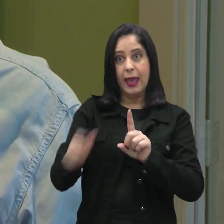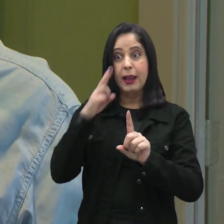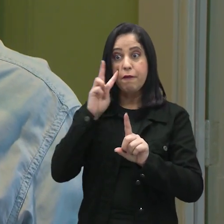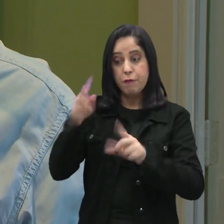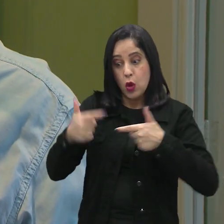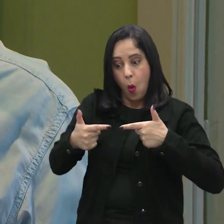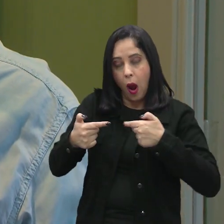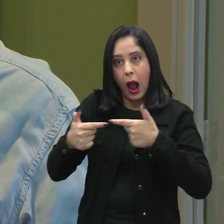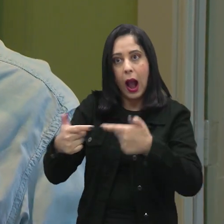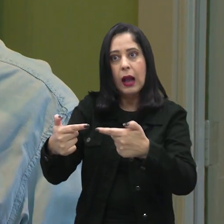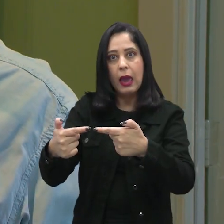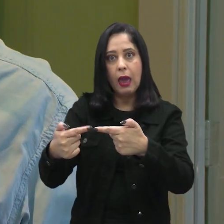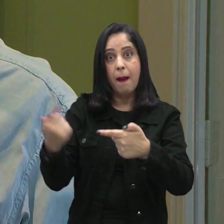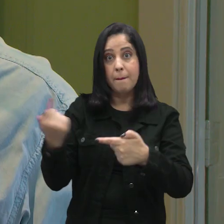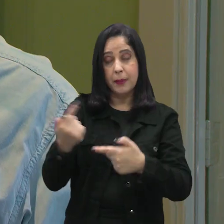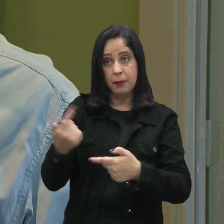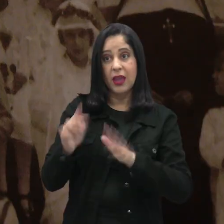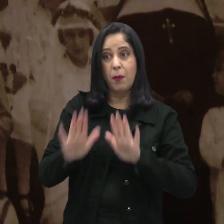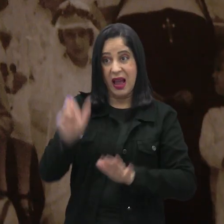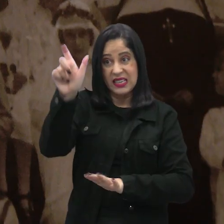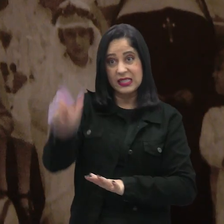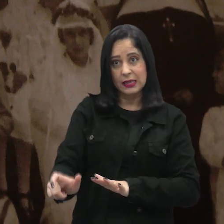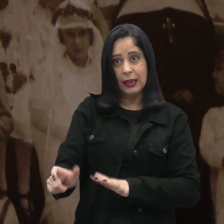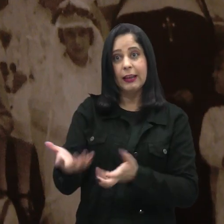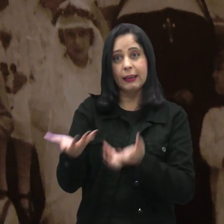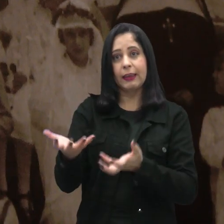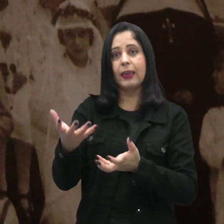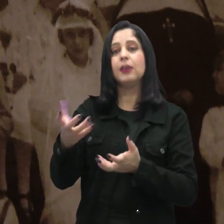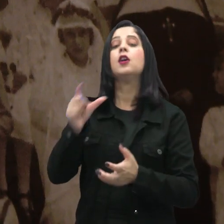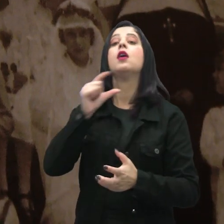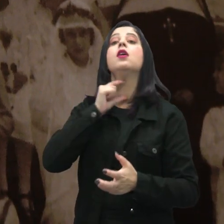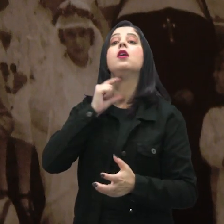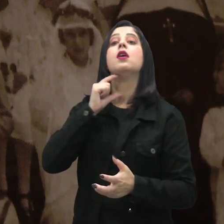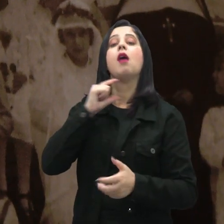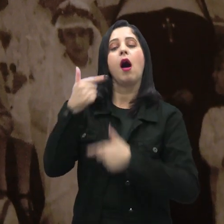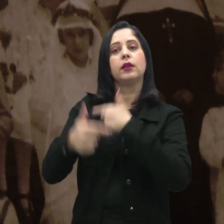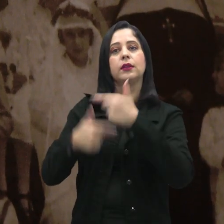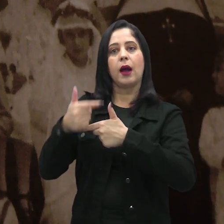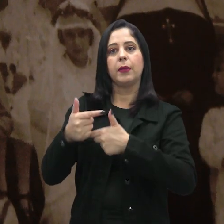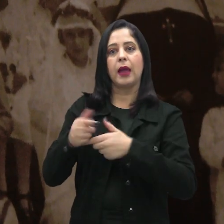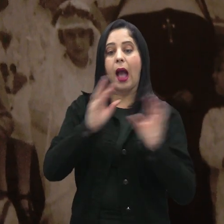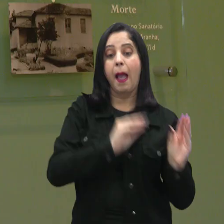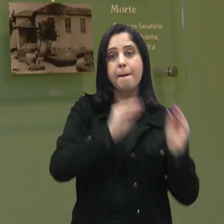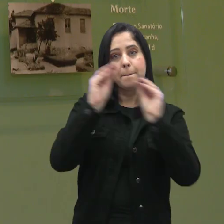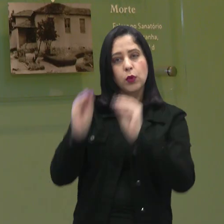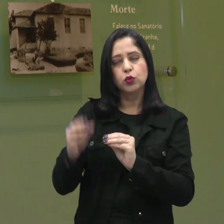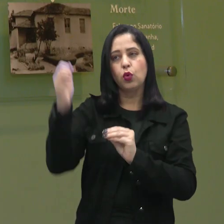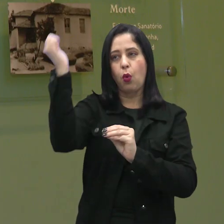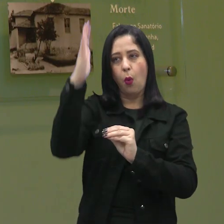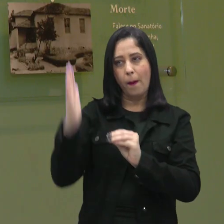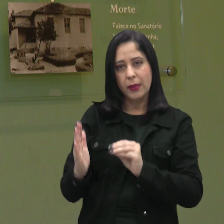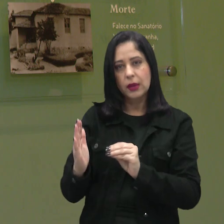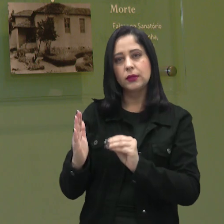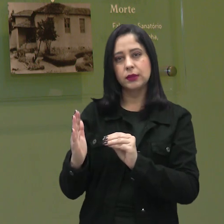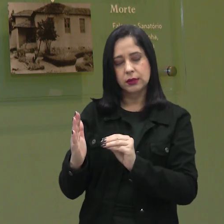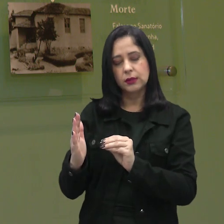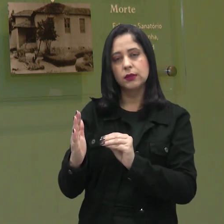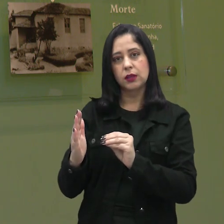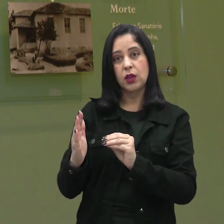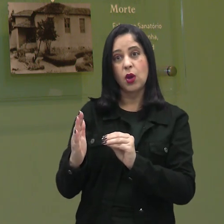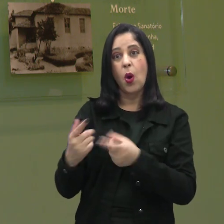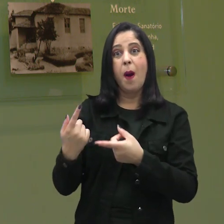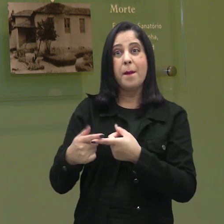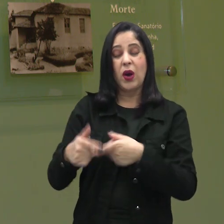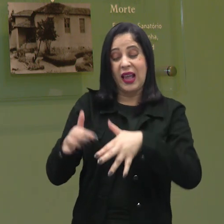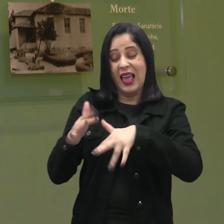tornando-se sacerdote, quis se fazer missionário. Vindo para o Brasil, depois de quase 20 anos, veio parar em São José dos Campos,